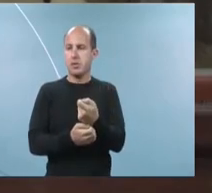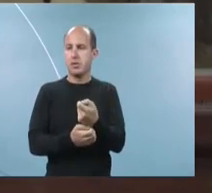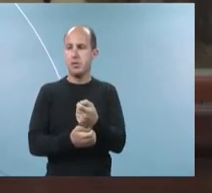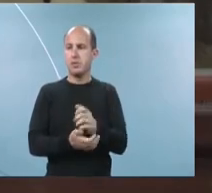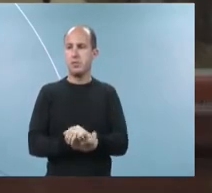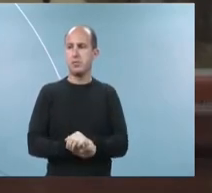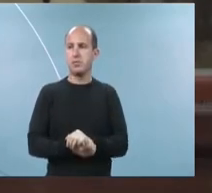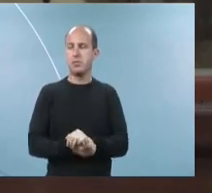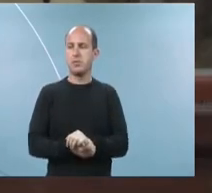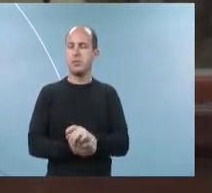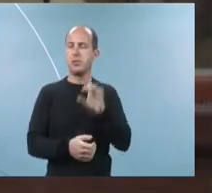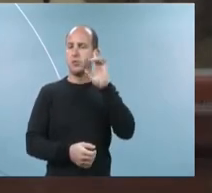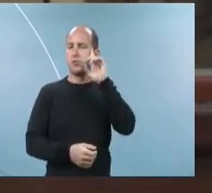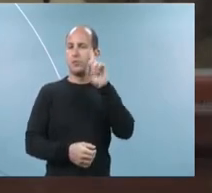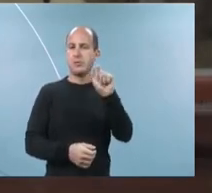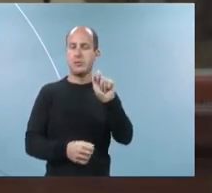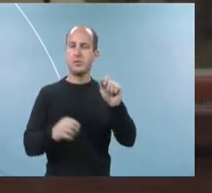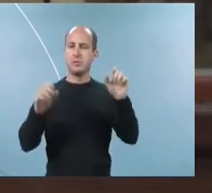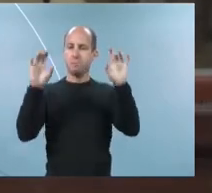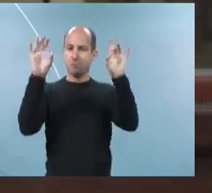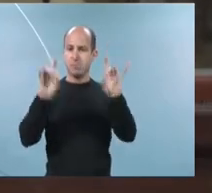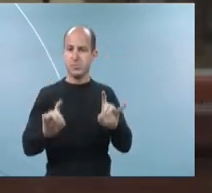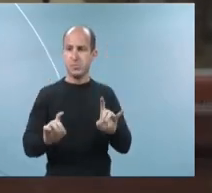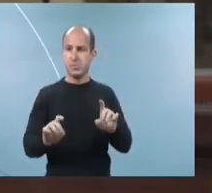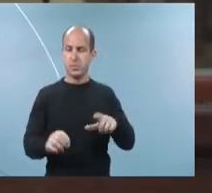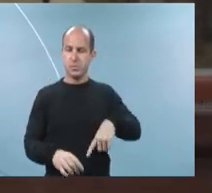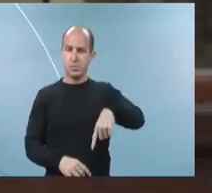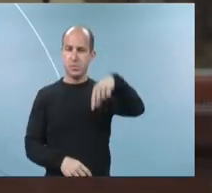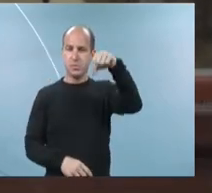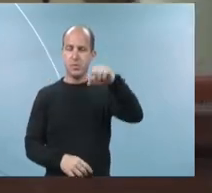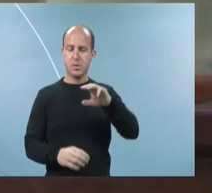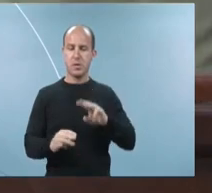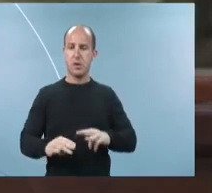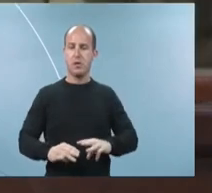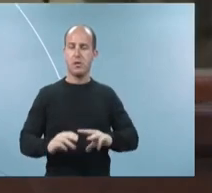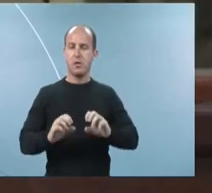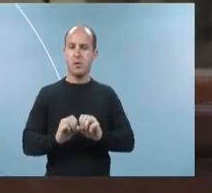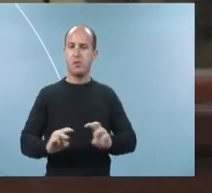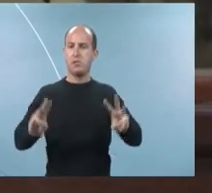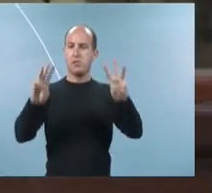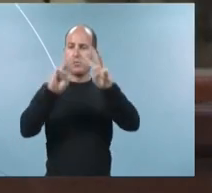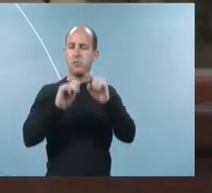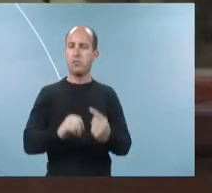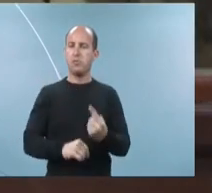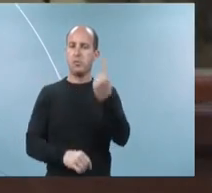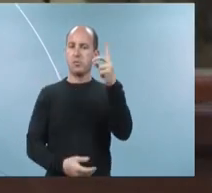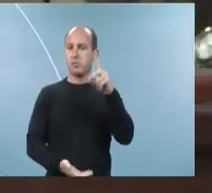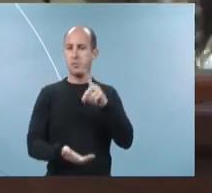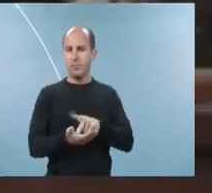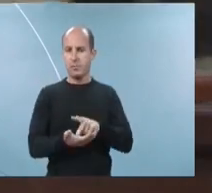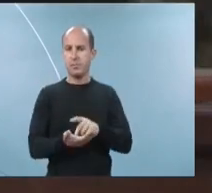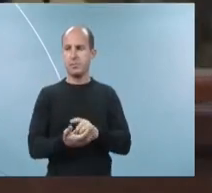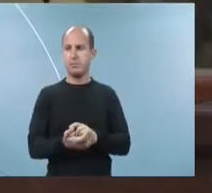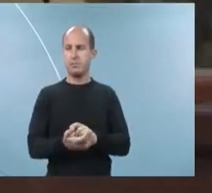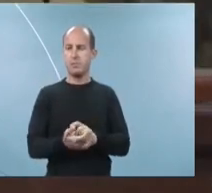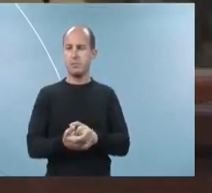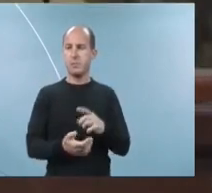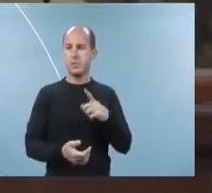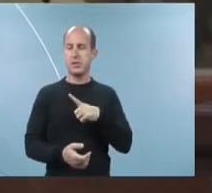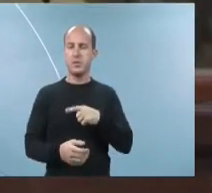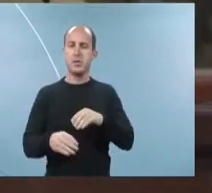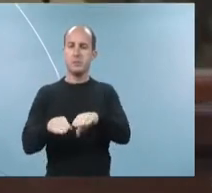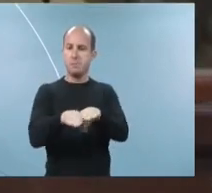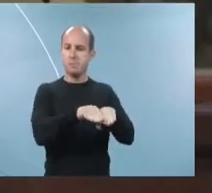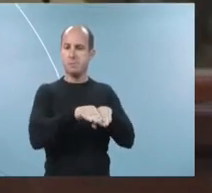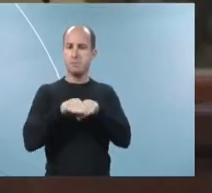O artesão hoje tem o seu dia especial, escolhido pela ONU por ser único e original, promovendo a